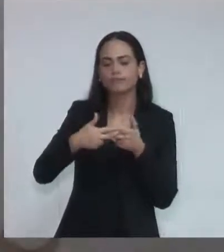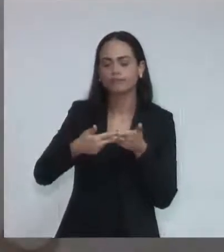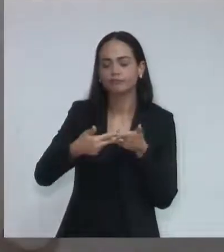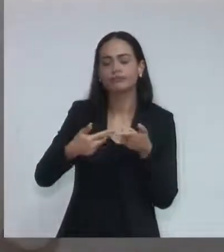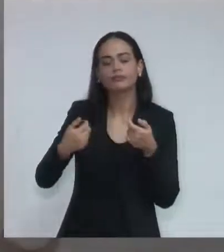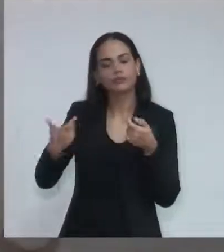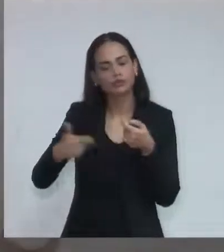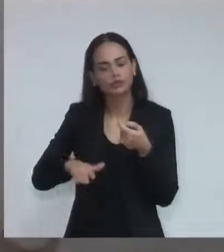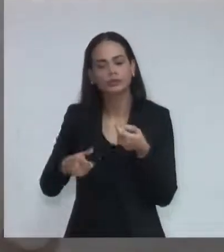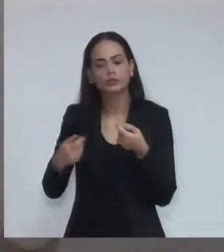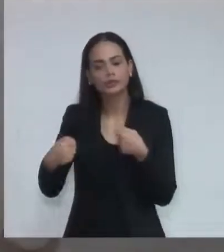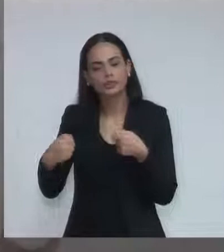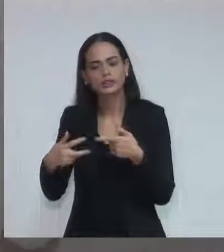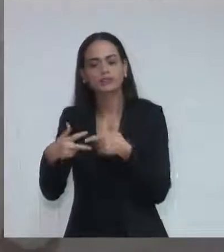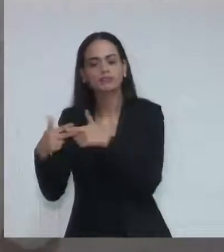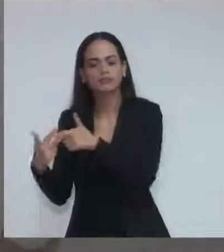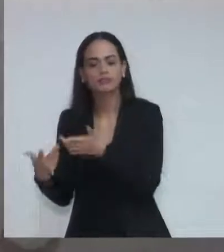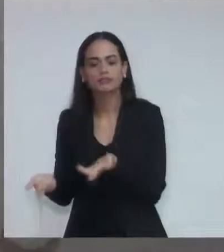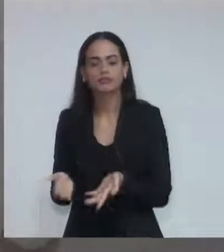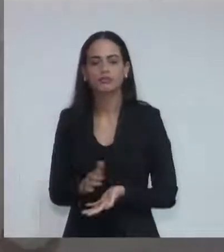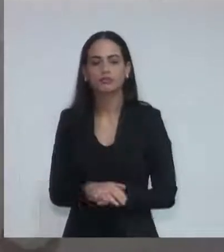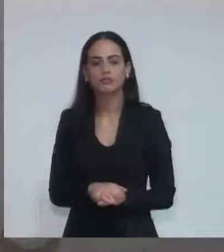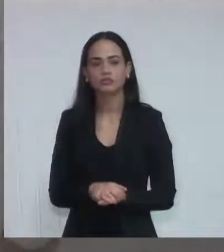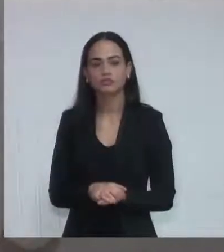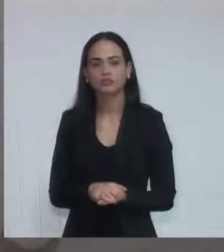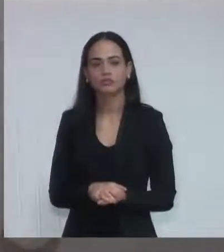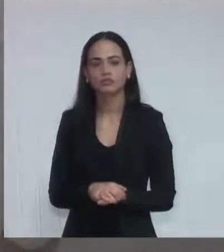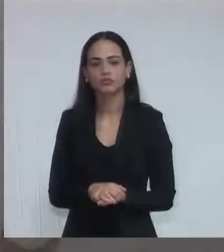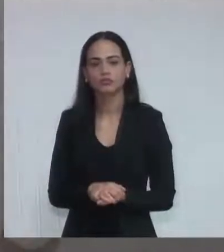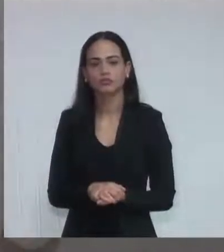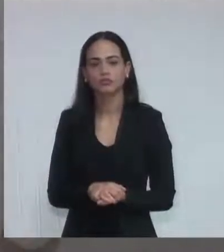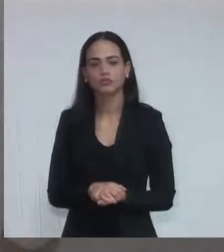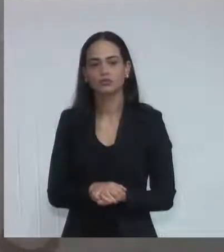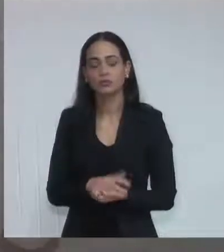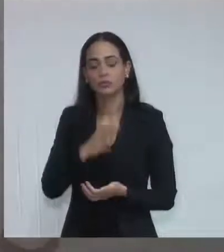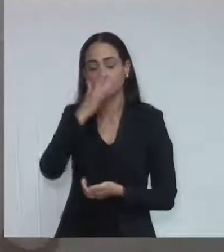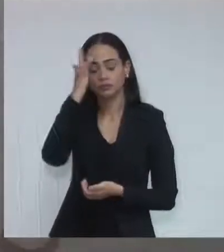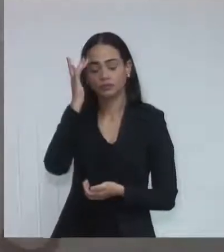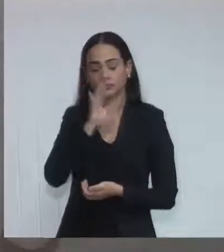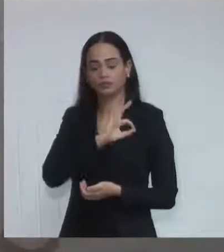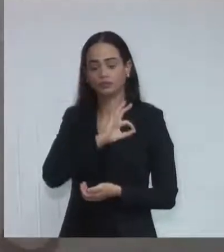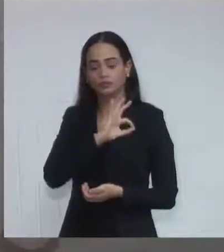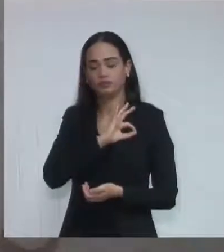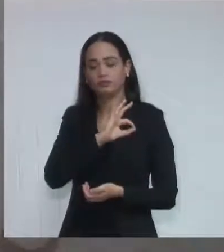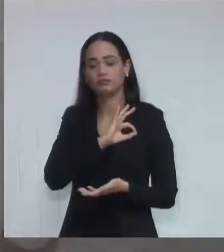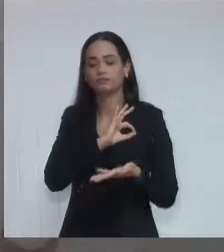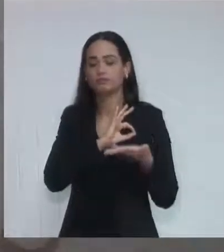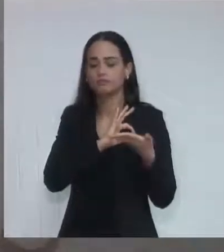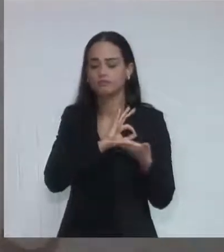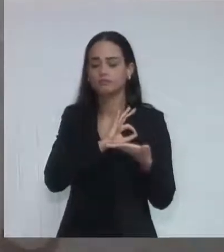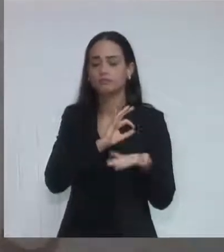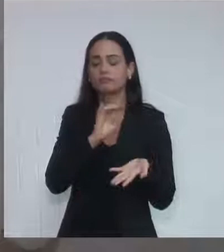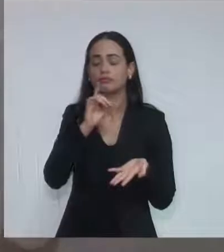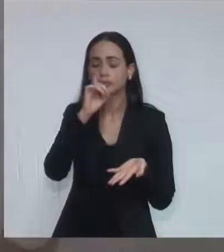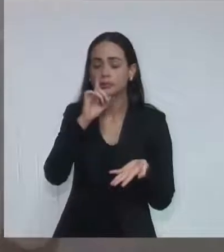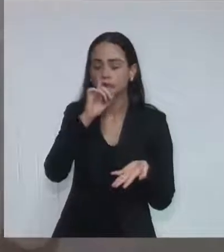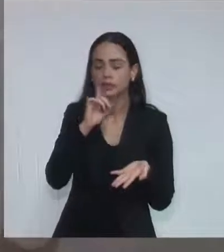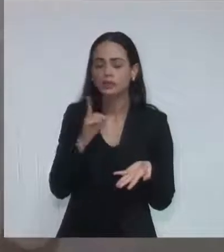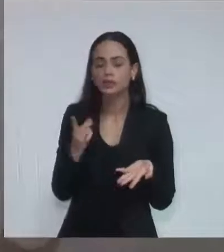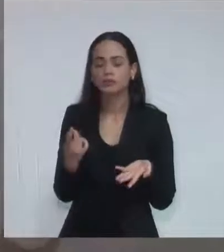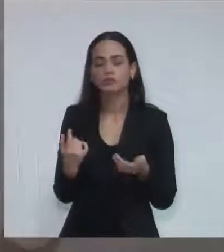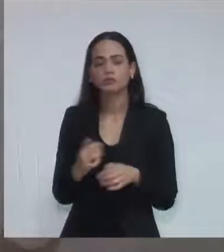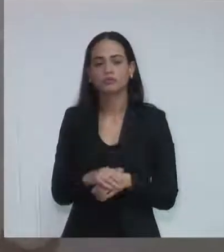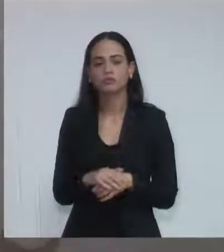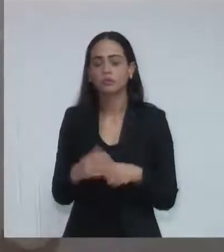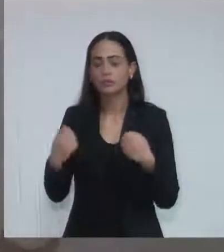risco novamente a vida do GCM, a vida do profissional, que seja o mais breve possível